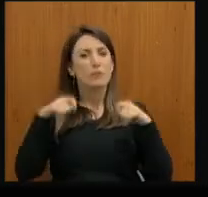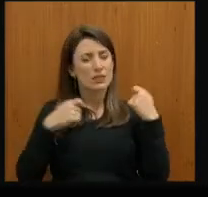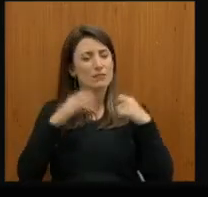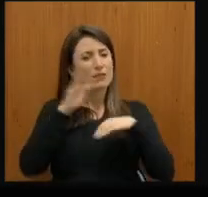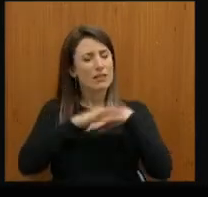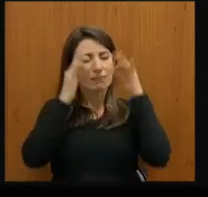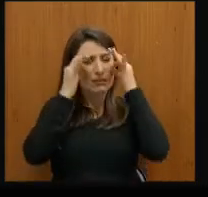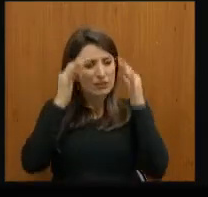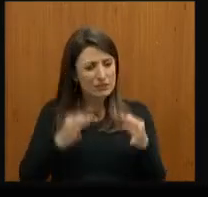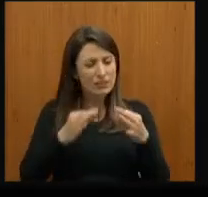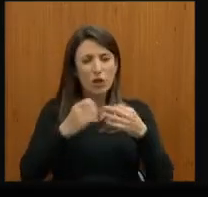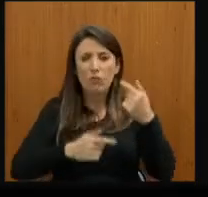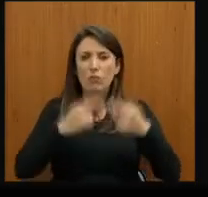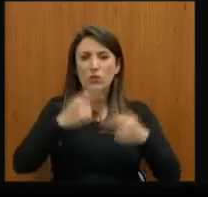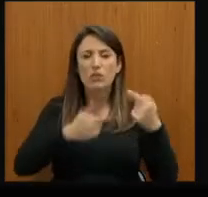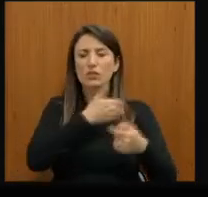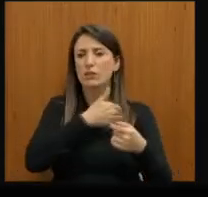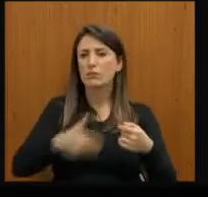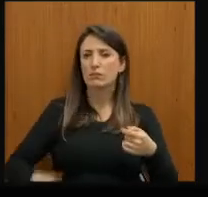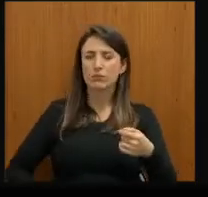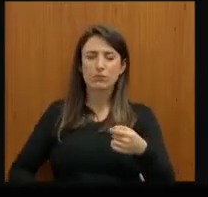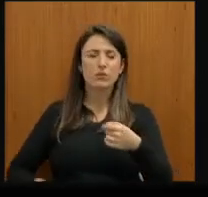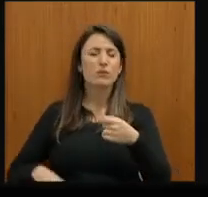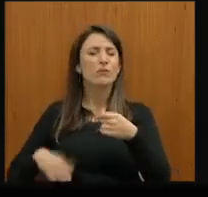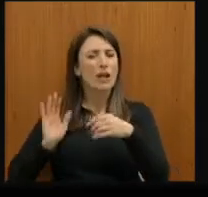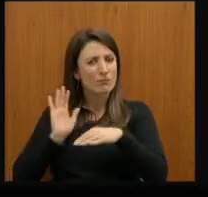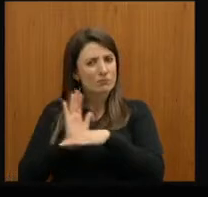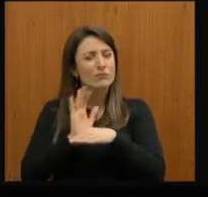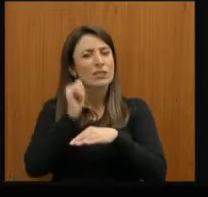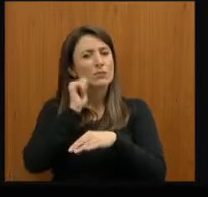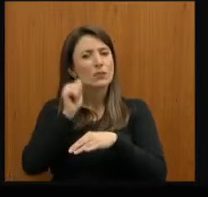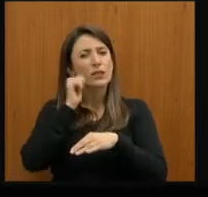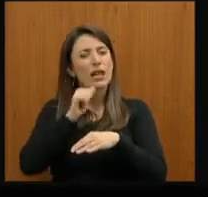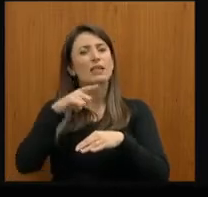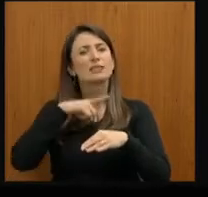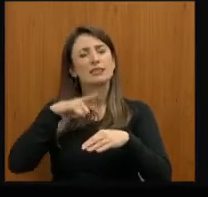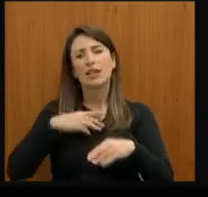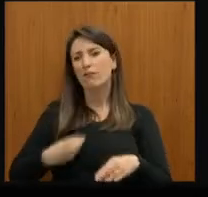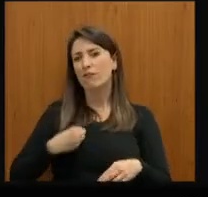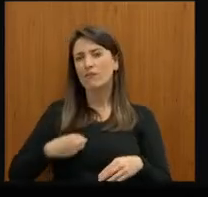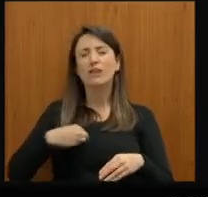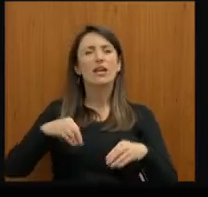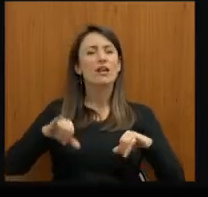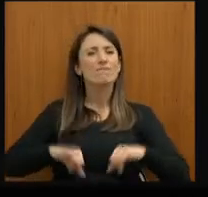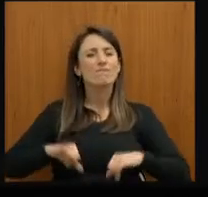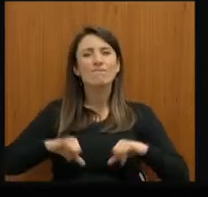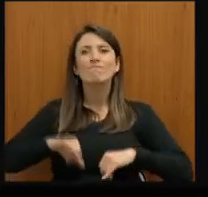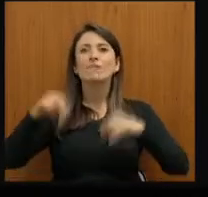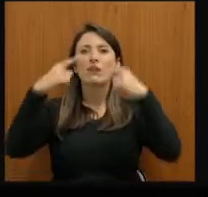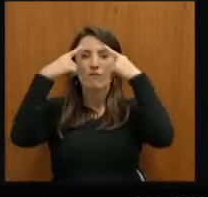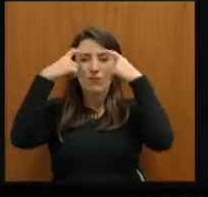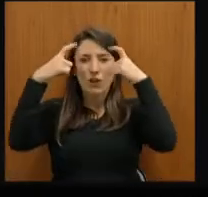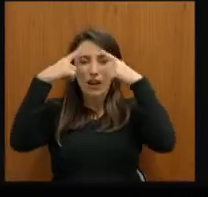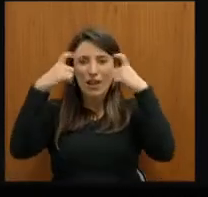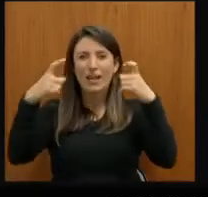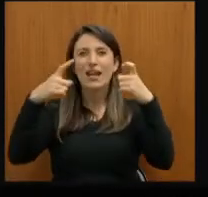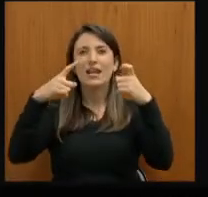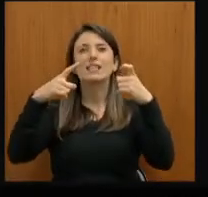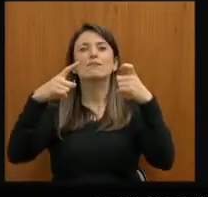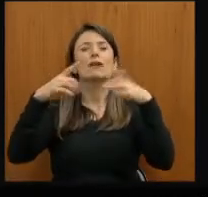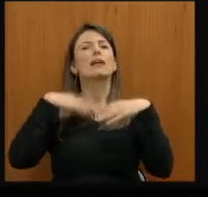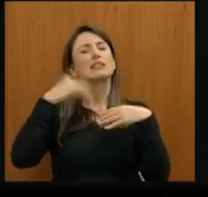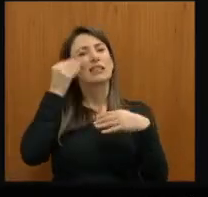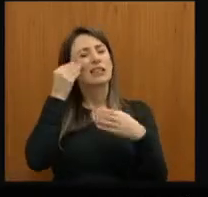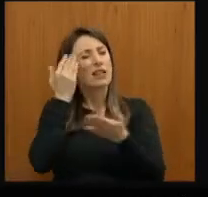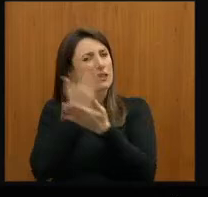públicas para ti para aquelas mulheres que estão em situação de violência poderia romper o ciclo né políticas que incentivem aí a